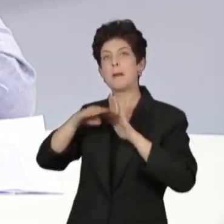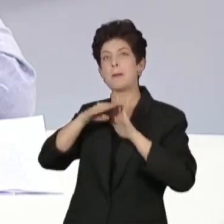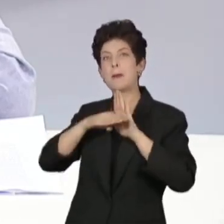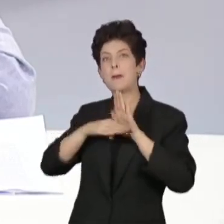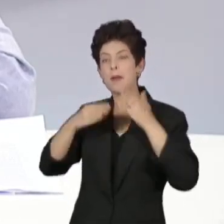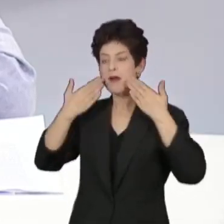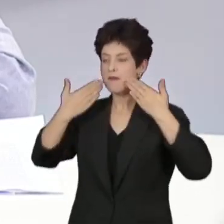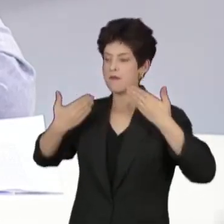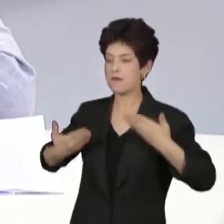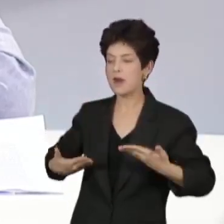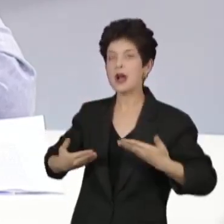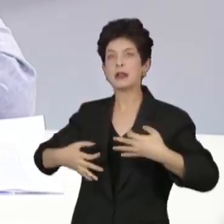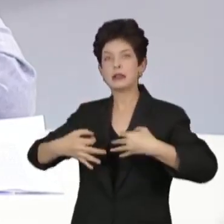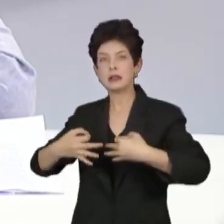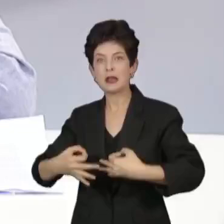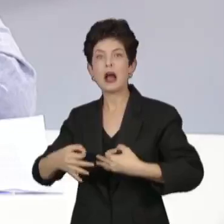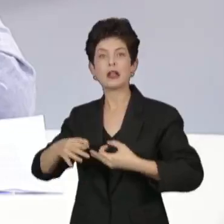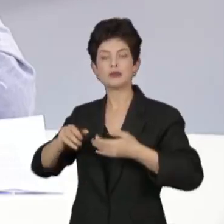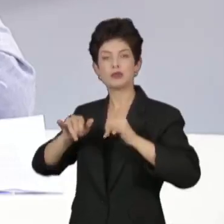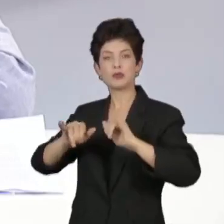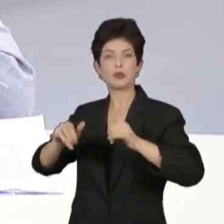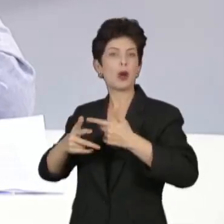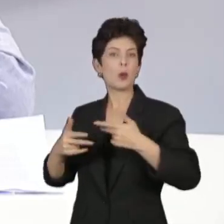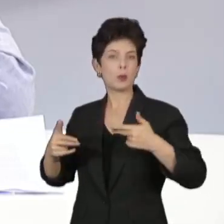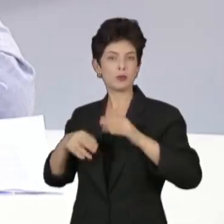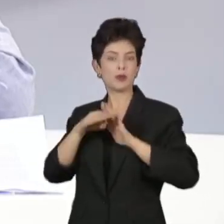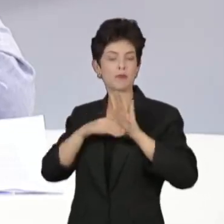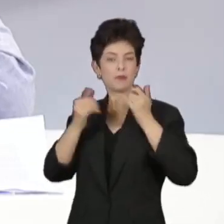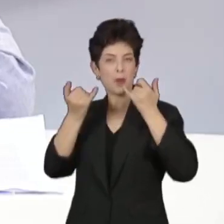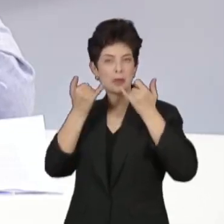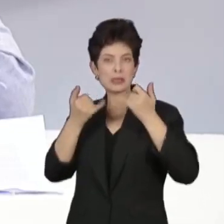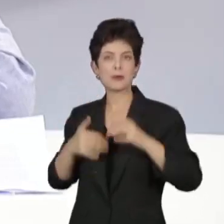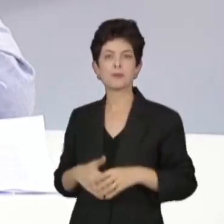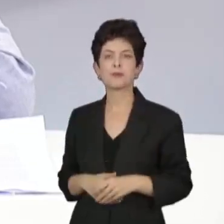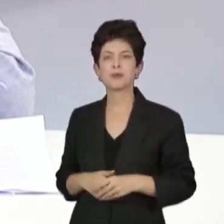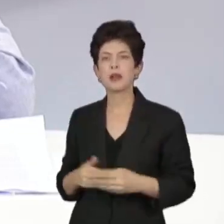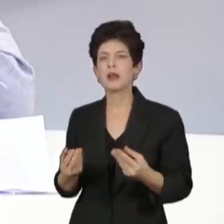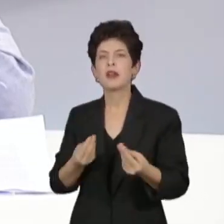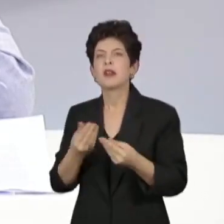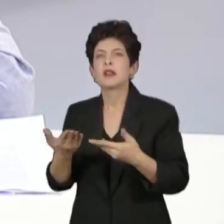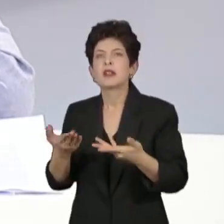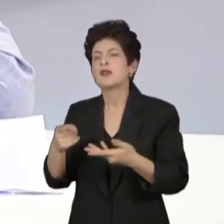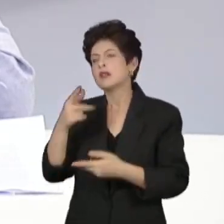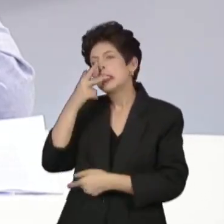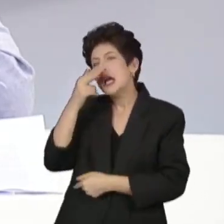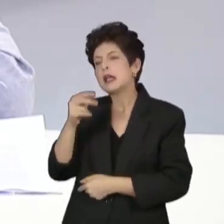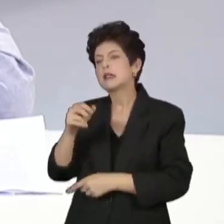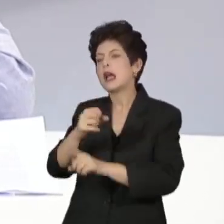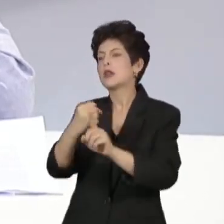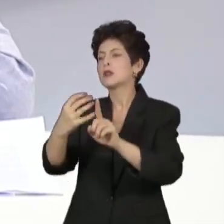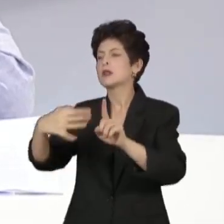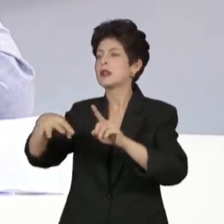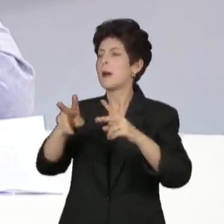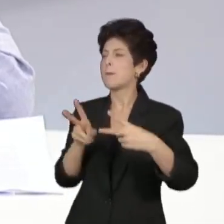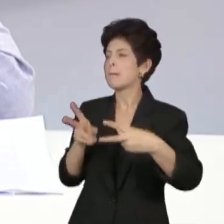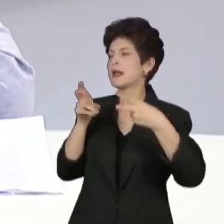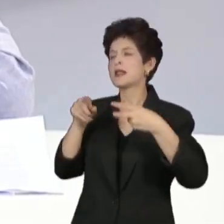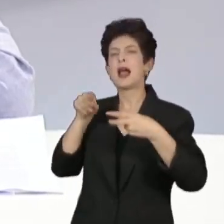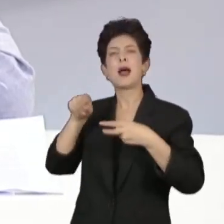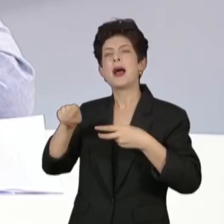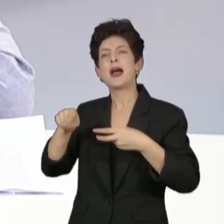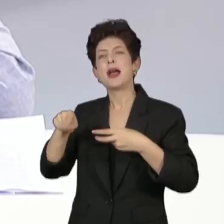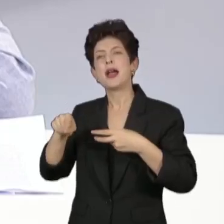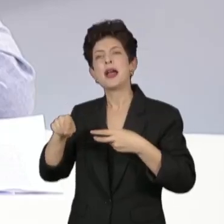da legalidade, moralidade e da publicidade. E como é que o senhor acha que a sociedade enxerga esse tipo